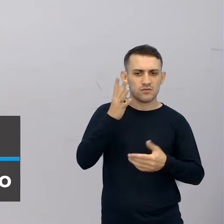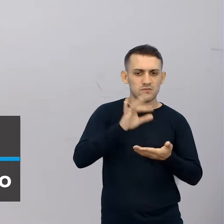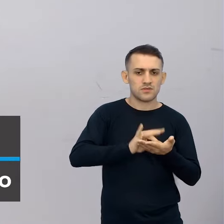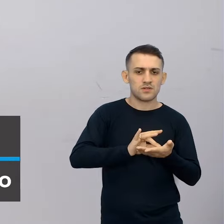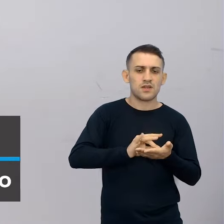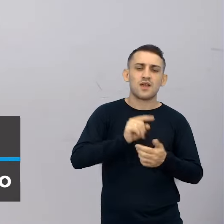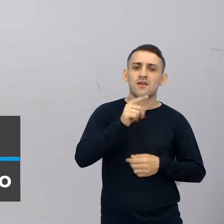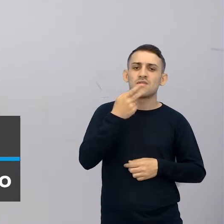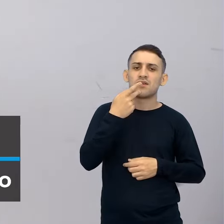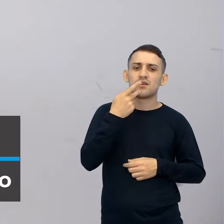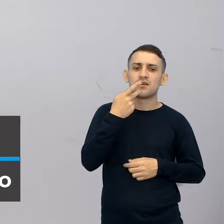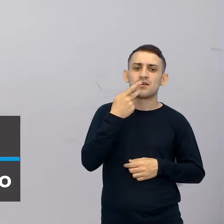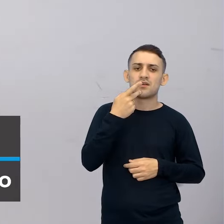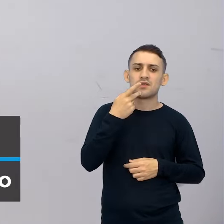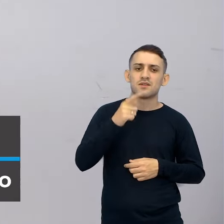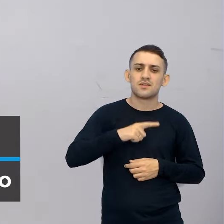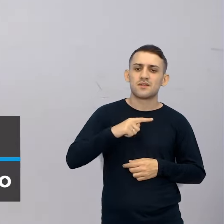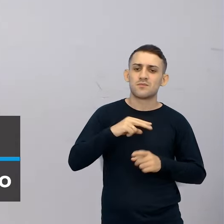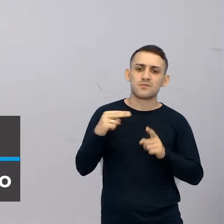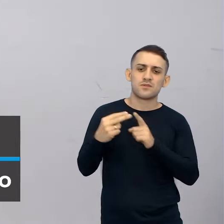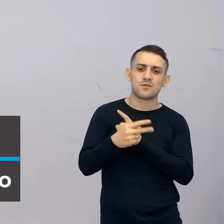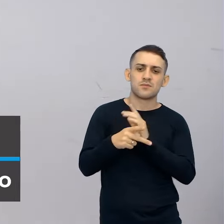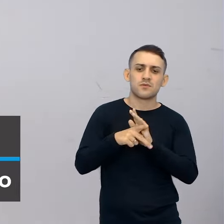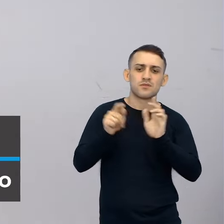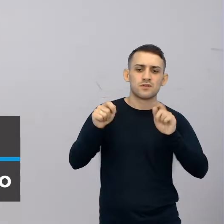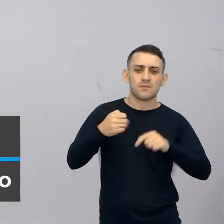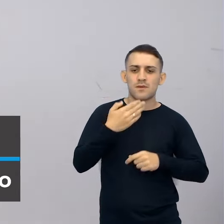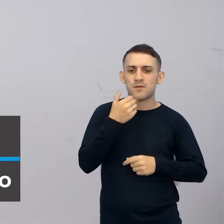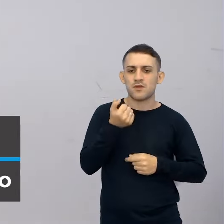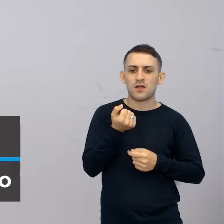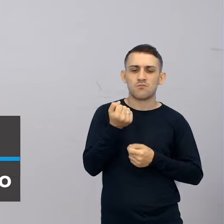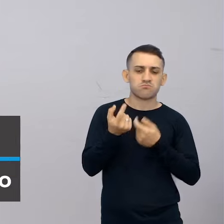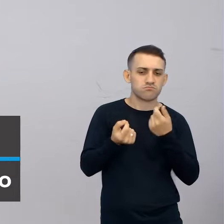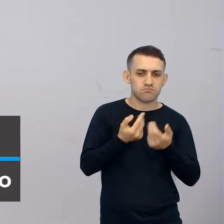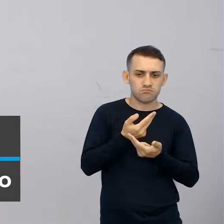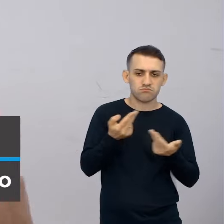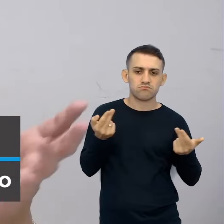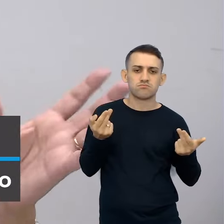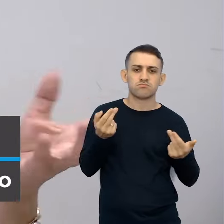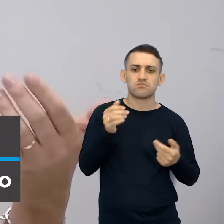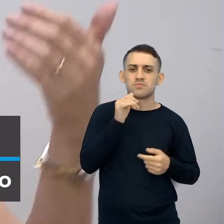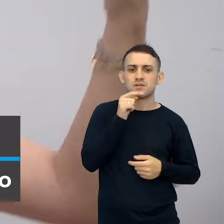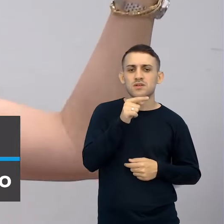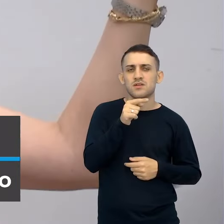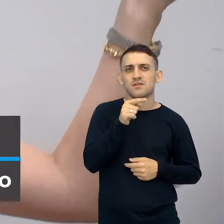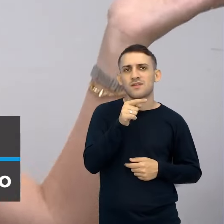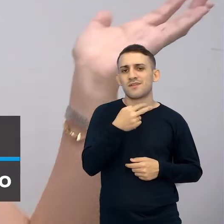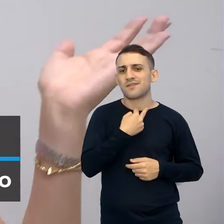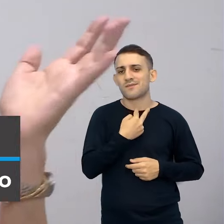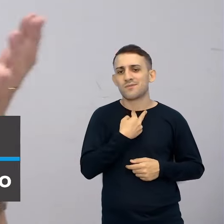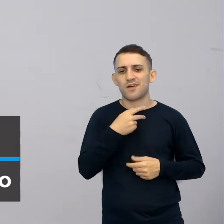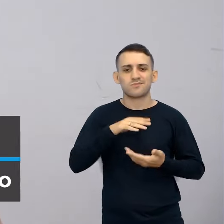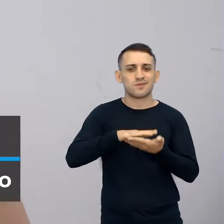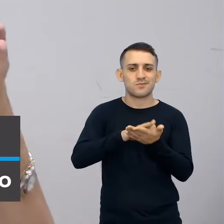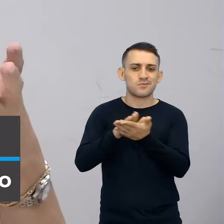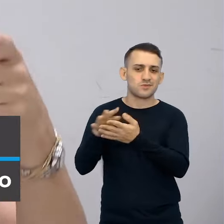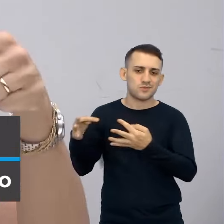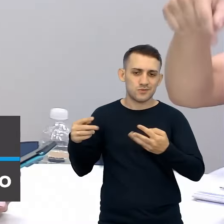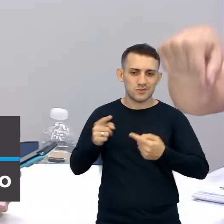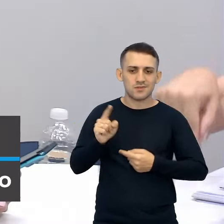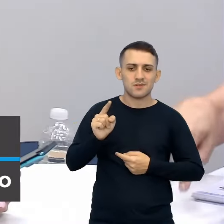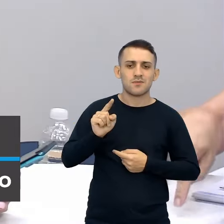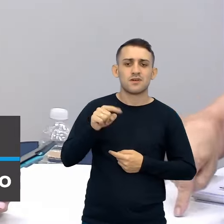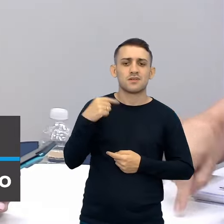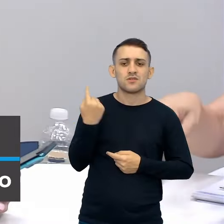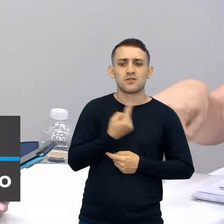assim, ele tem uma perspectiva de melhorar alguma coisa. Ah, Arlete, pô, mas ele não vai lá destruir as bombas. Não, ele não vai, mas